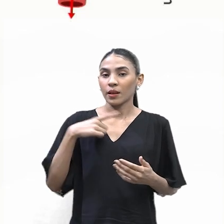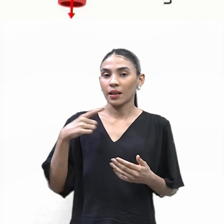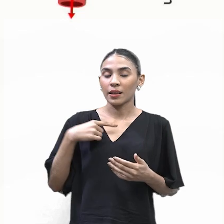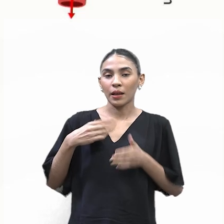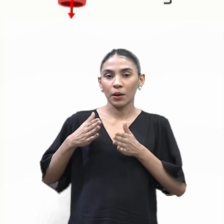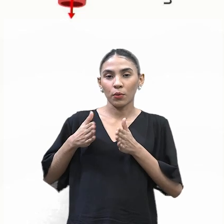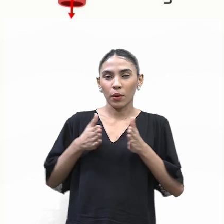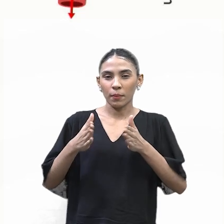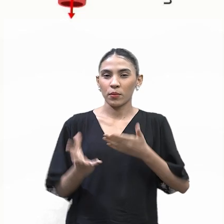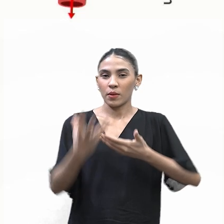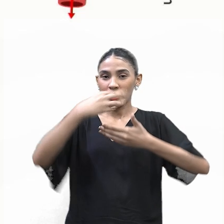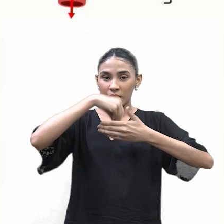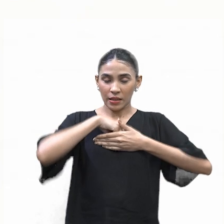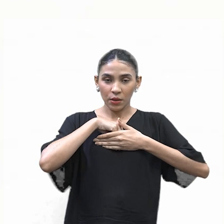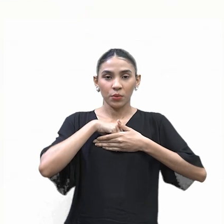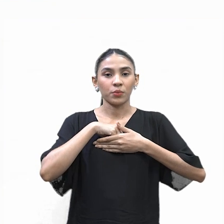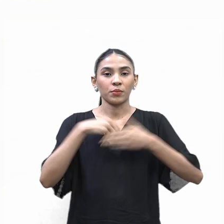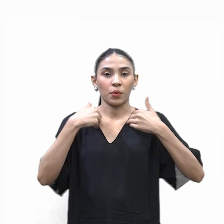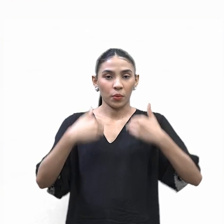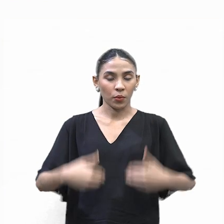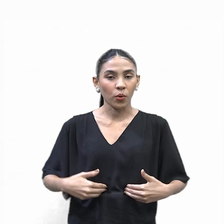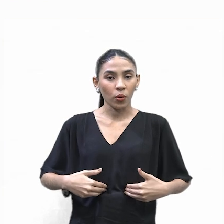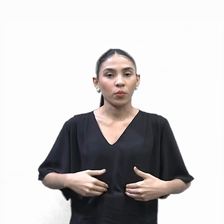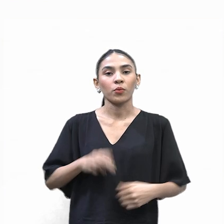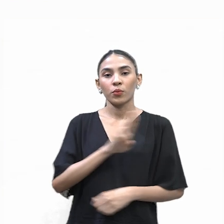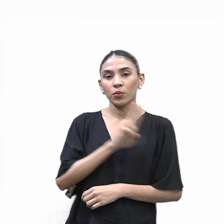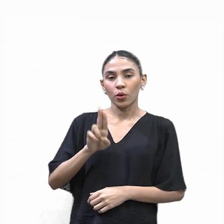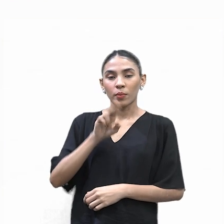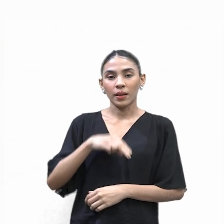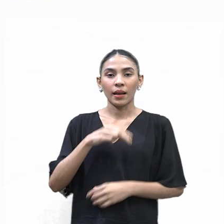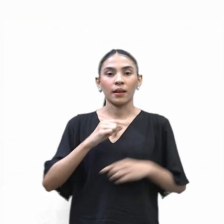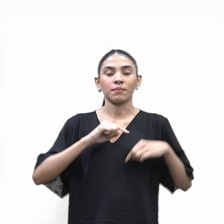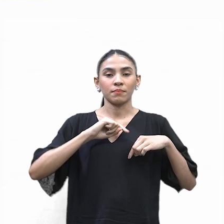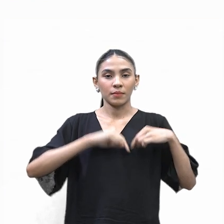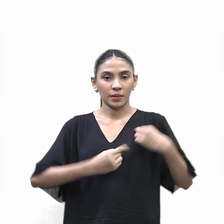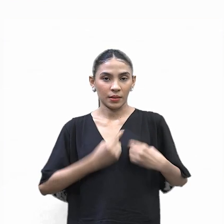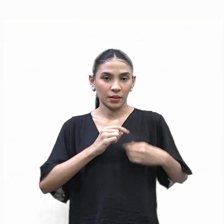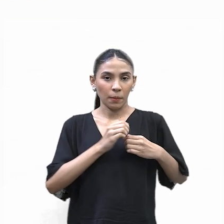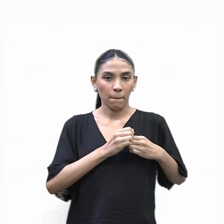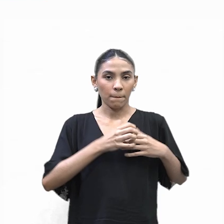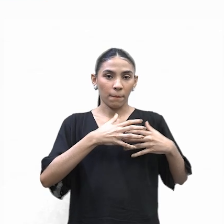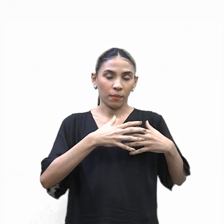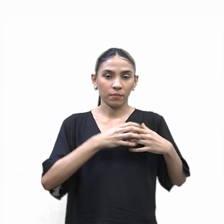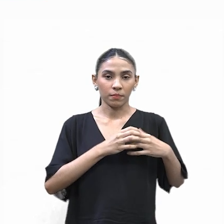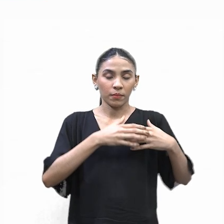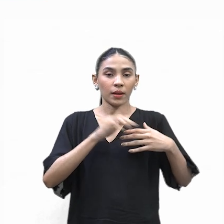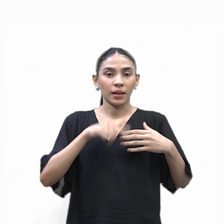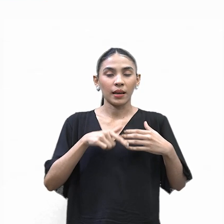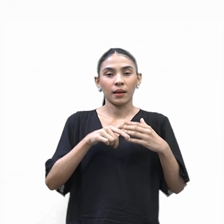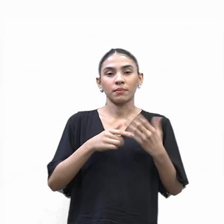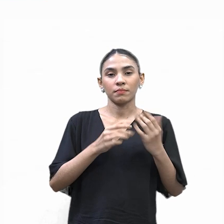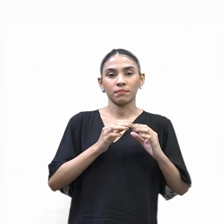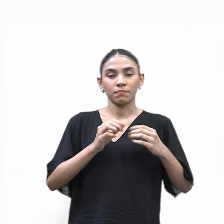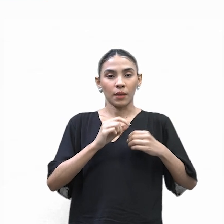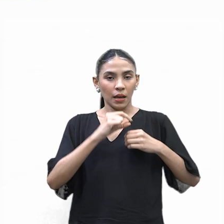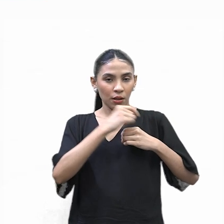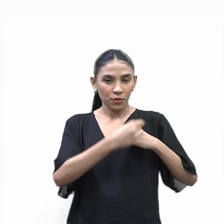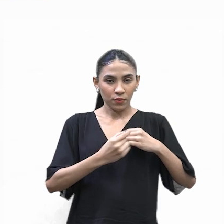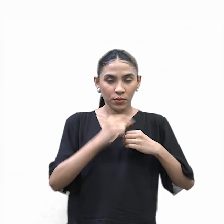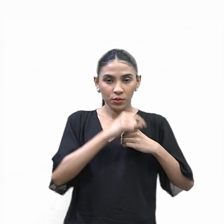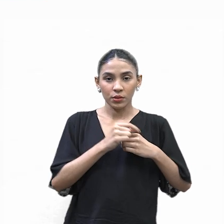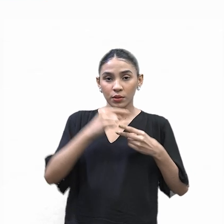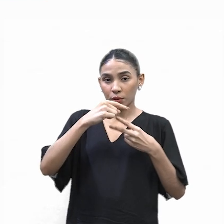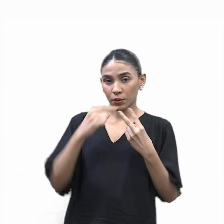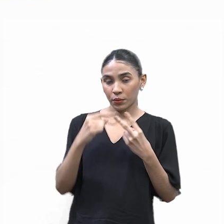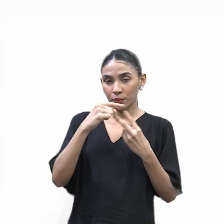trajeto dentro do nosso corpo. E esse trajeto a gente chama de circulação. E ela vai ser aí dividida em duas, tá? A